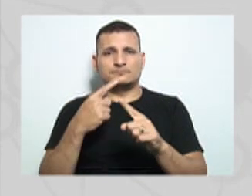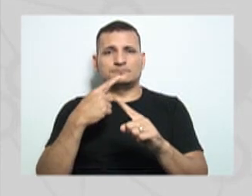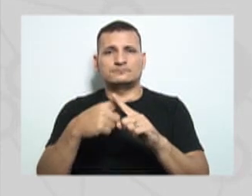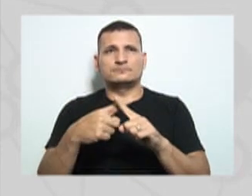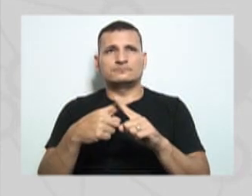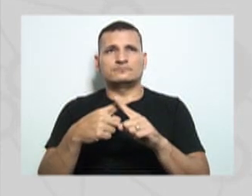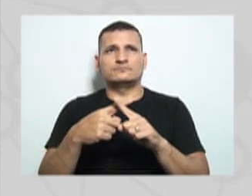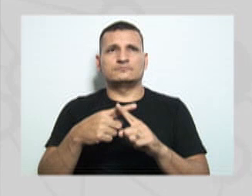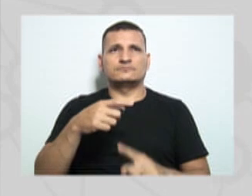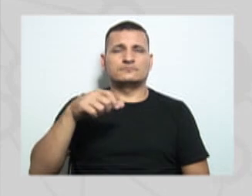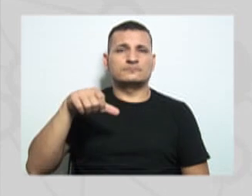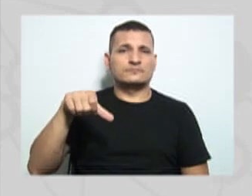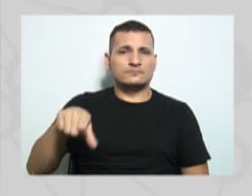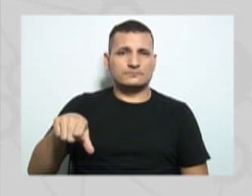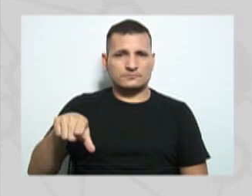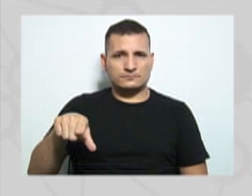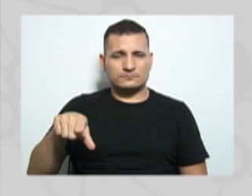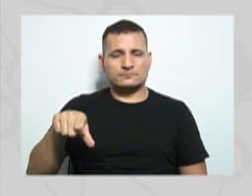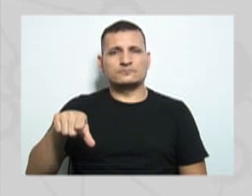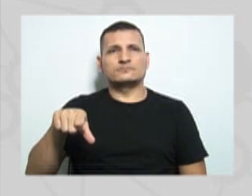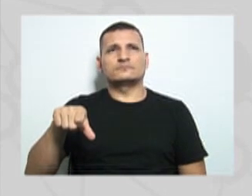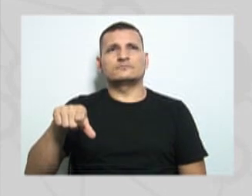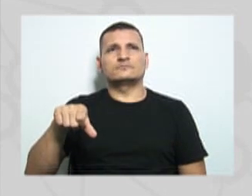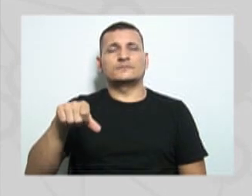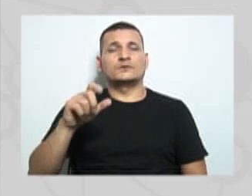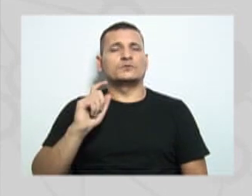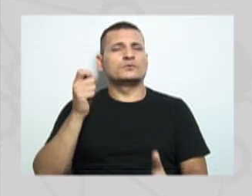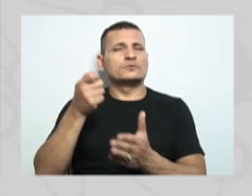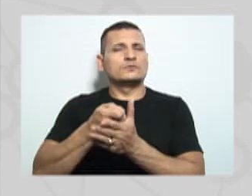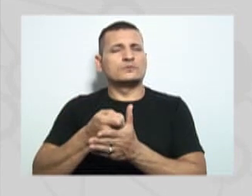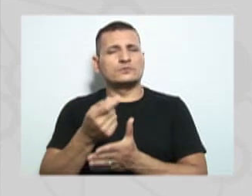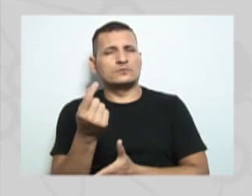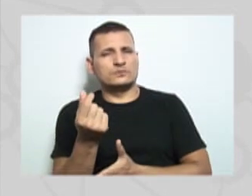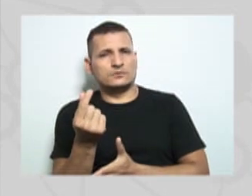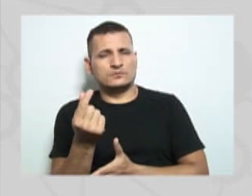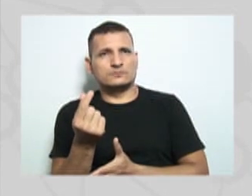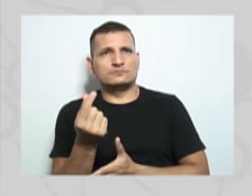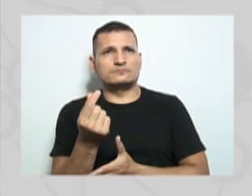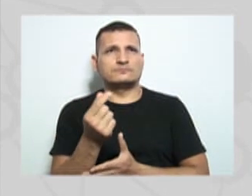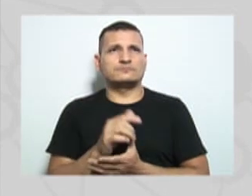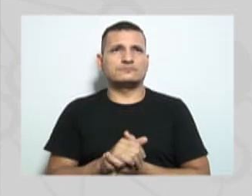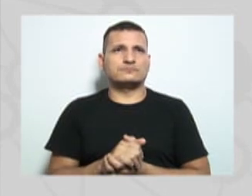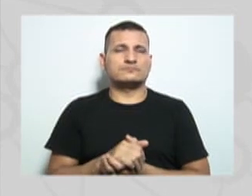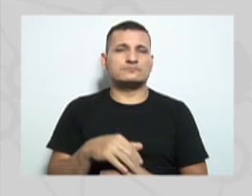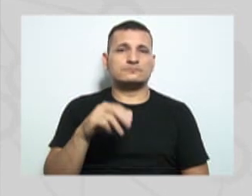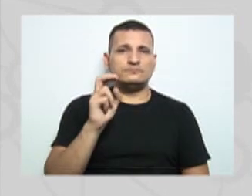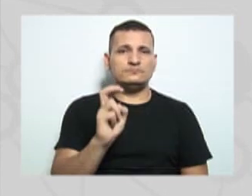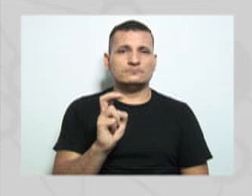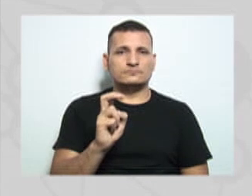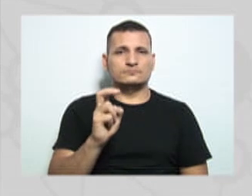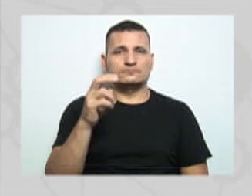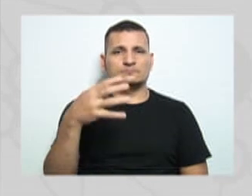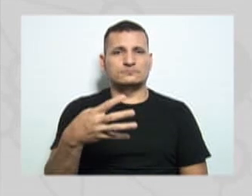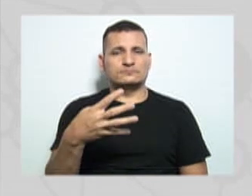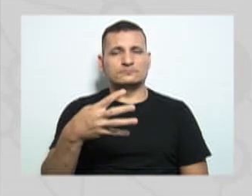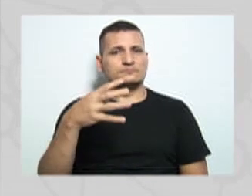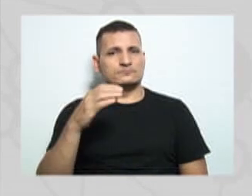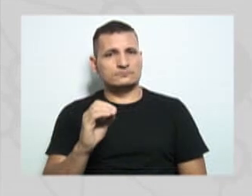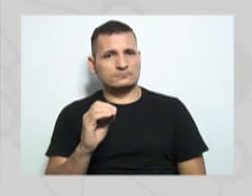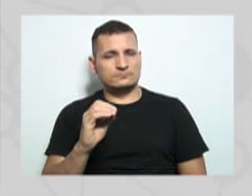9 para achar o valor que eu vou ter a pagar. Ou seja, a pagar aquele trimestre, eu vou ter